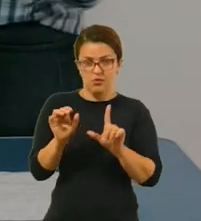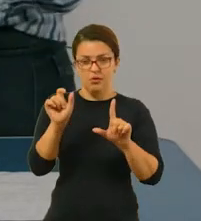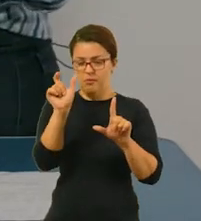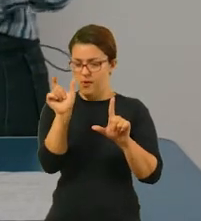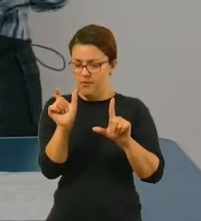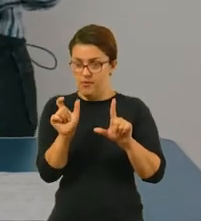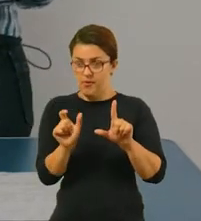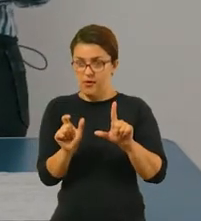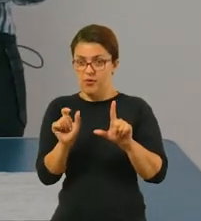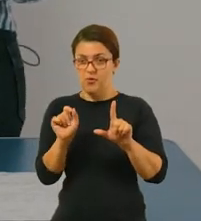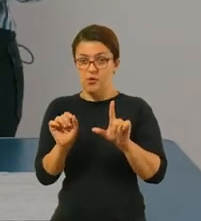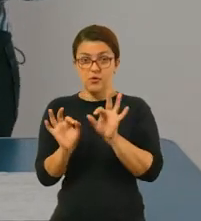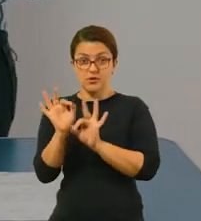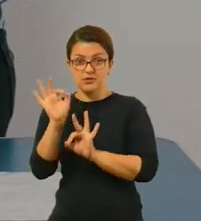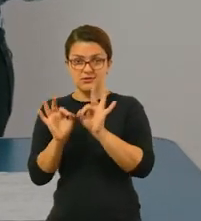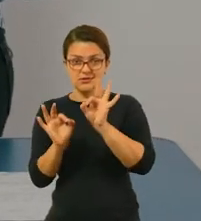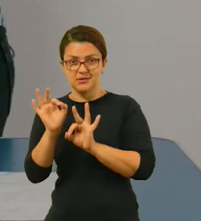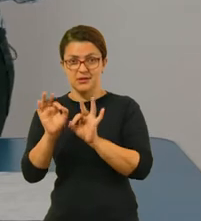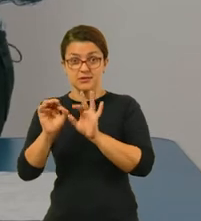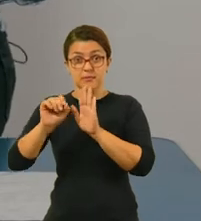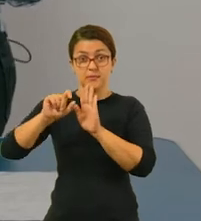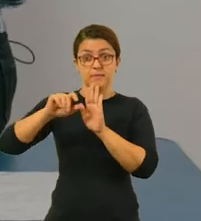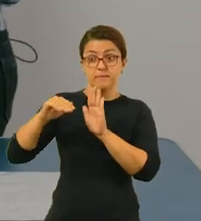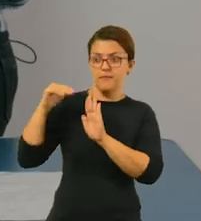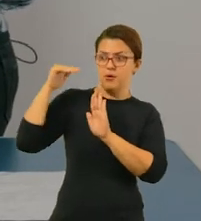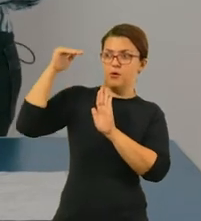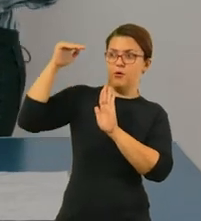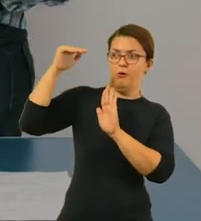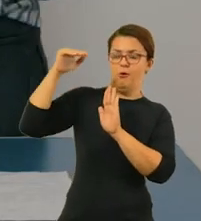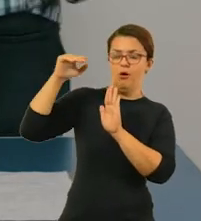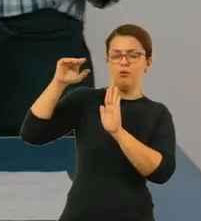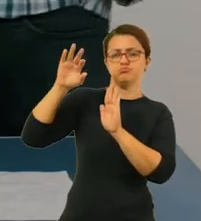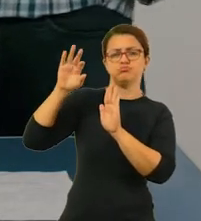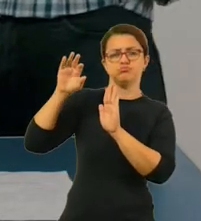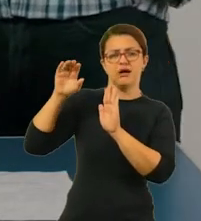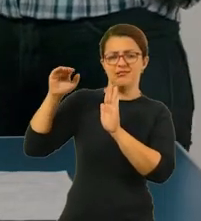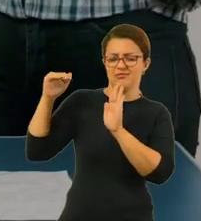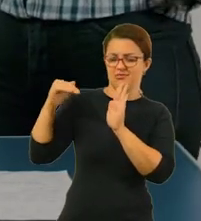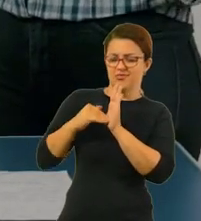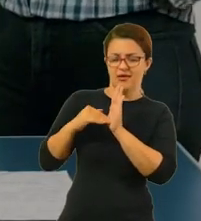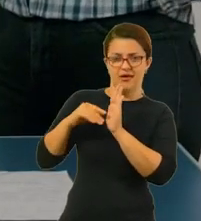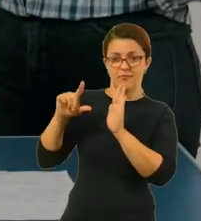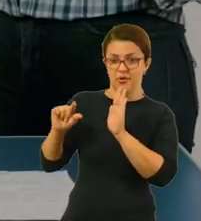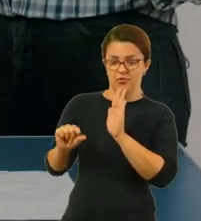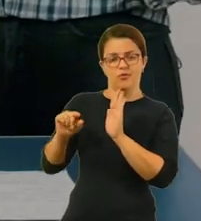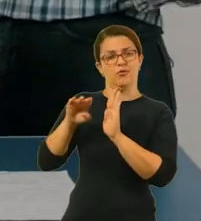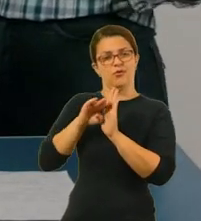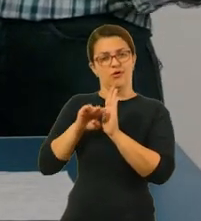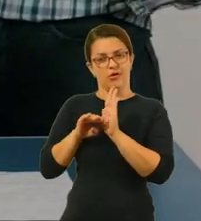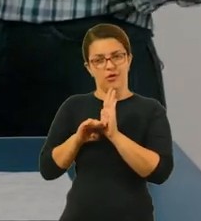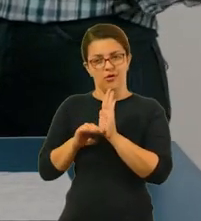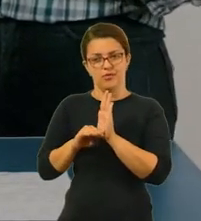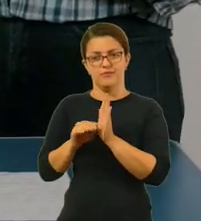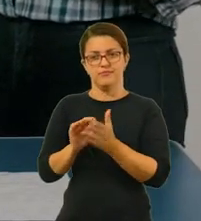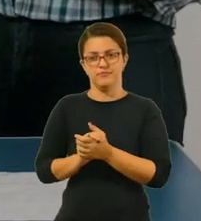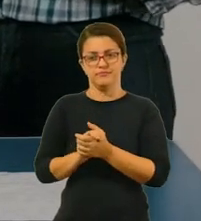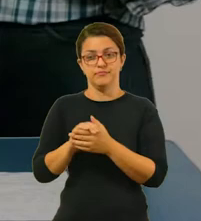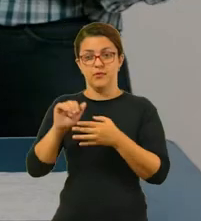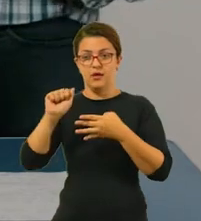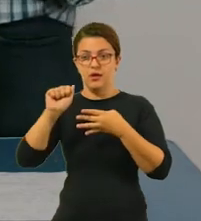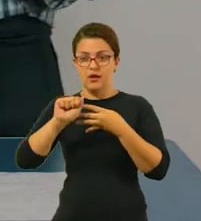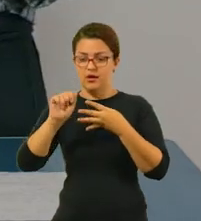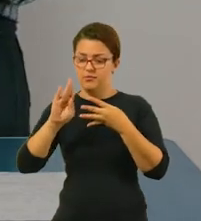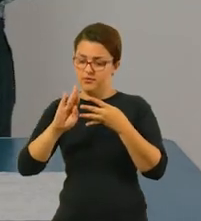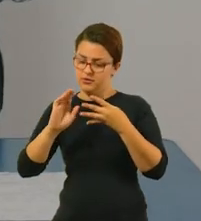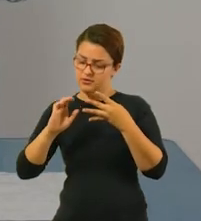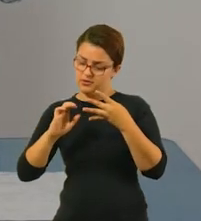a maior. Então, tem as alternativas para vocês estarem registrando a resposta de vocês, assinalando a alternativa correta, tá? E